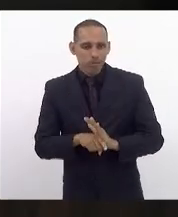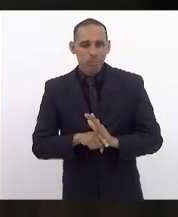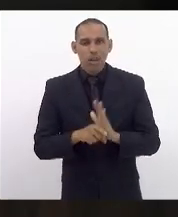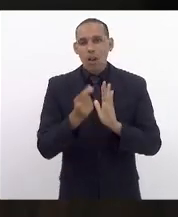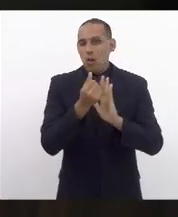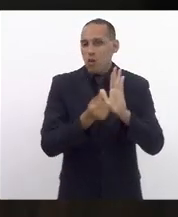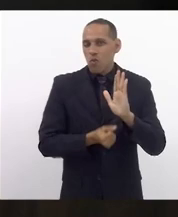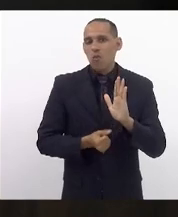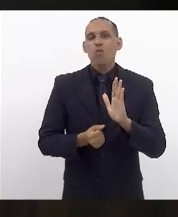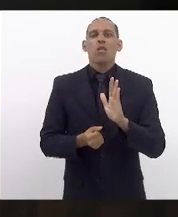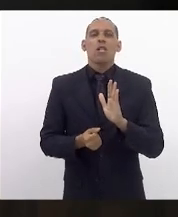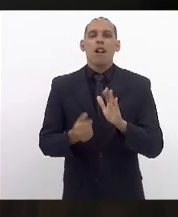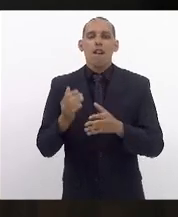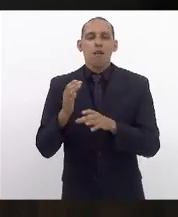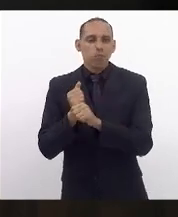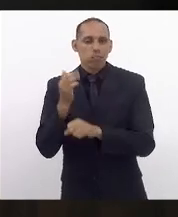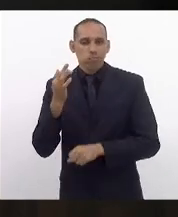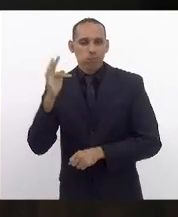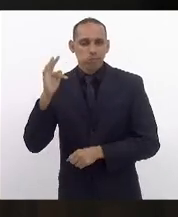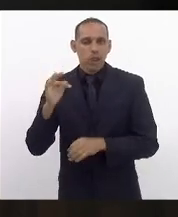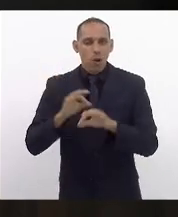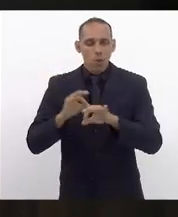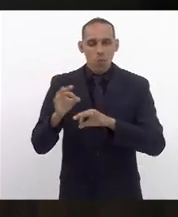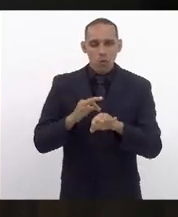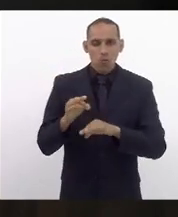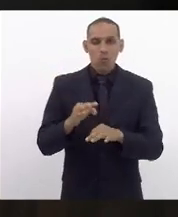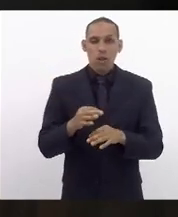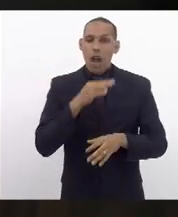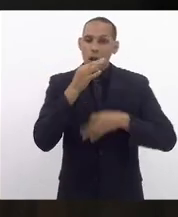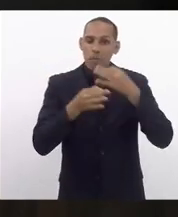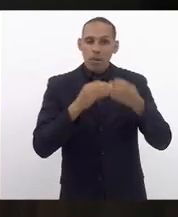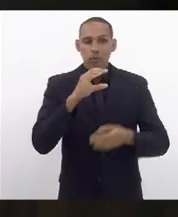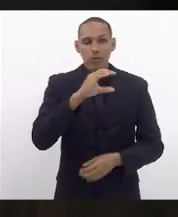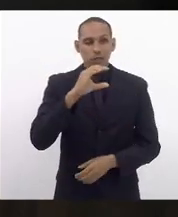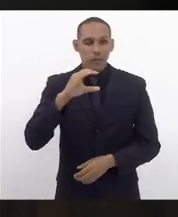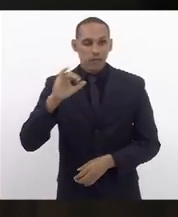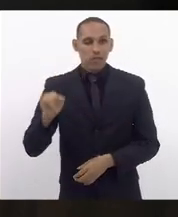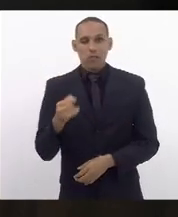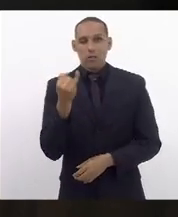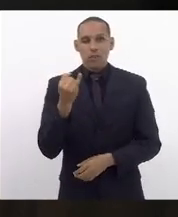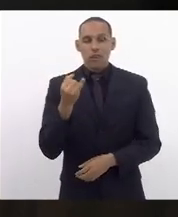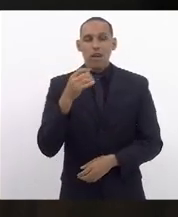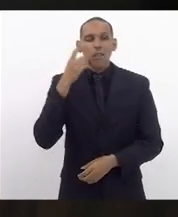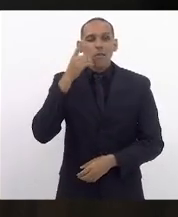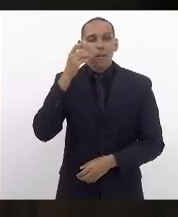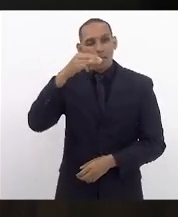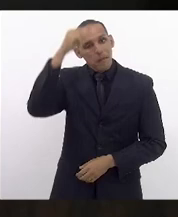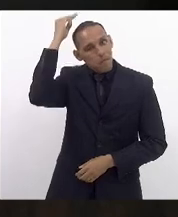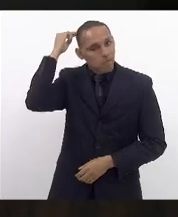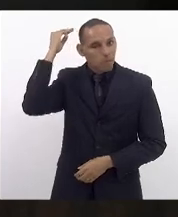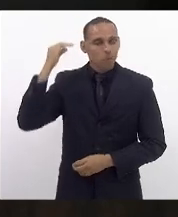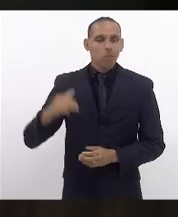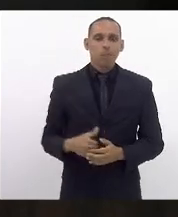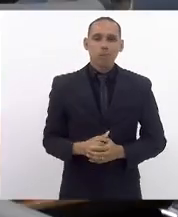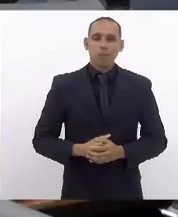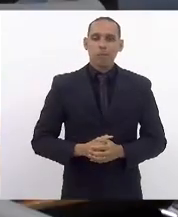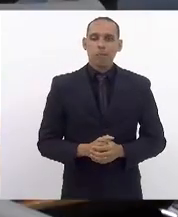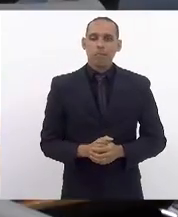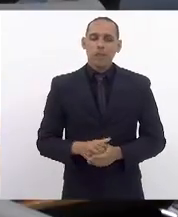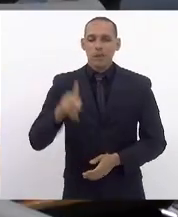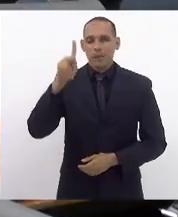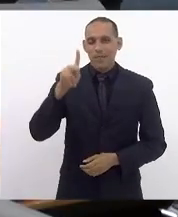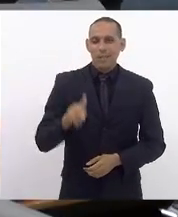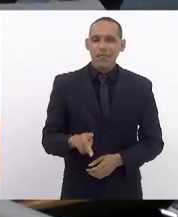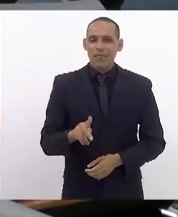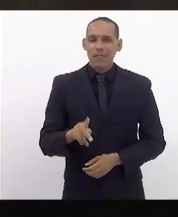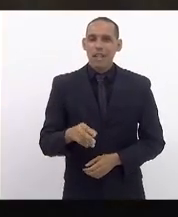Finanças, Fiscalização Financeira e Controle. Para emitir parecer pela Comissão de Constituição e Justiça, deputado Márcio Pacheco. Senhora